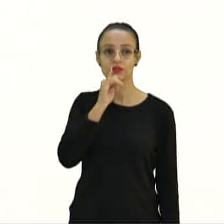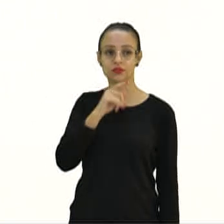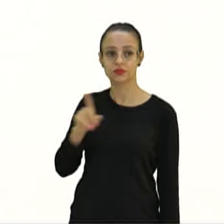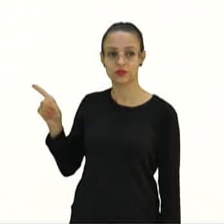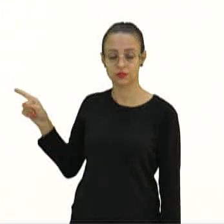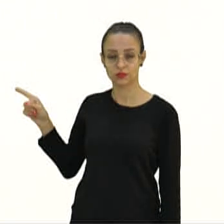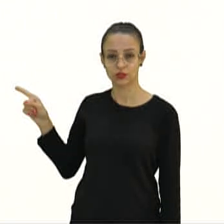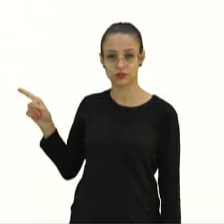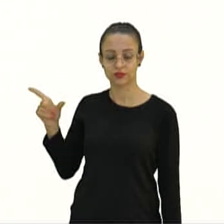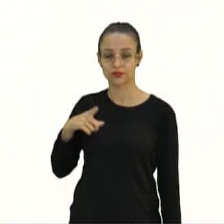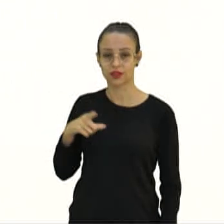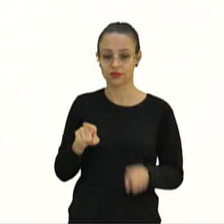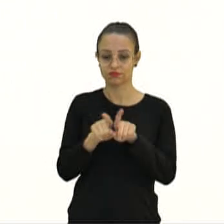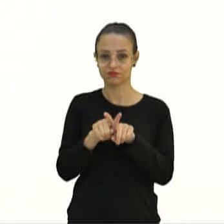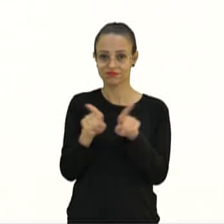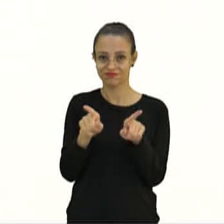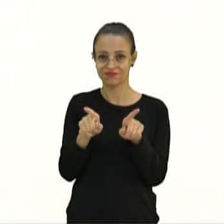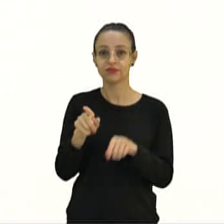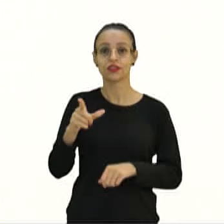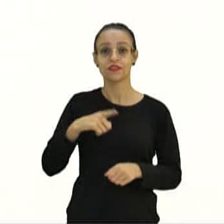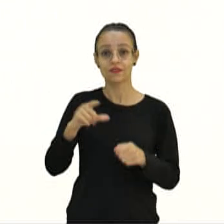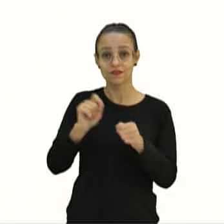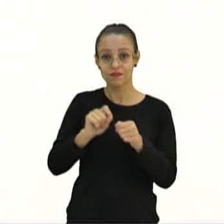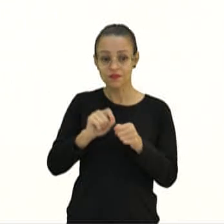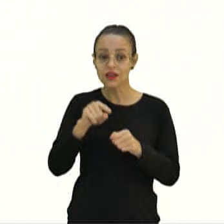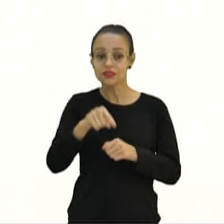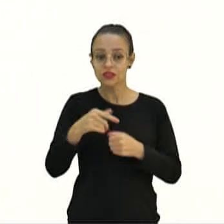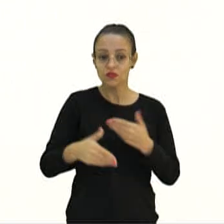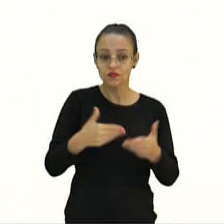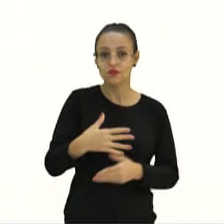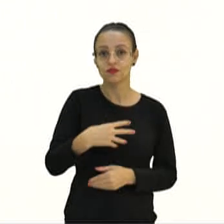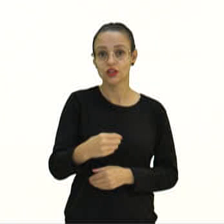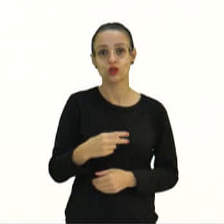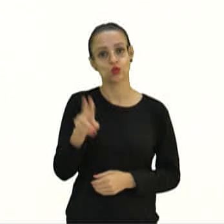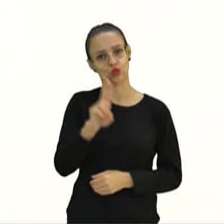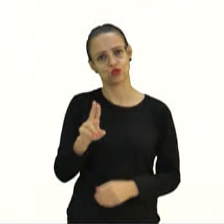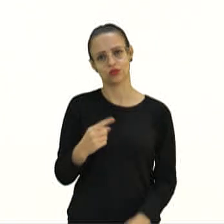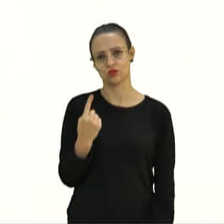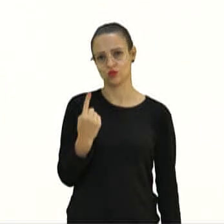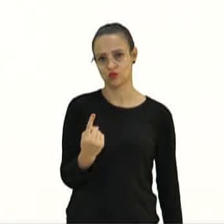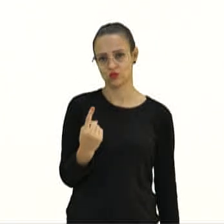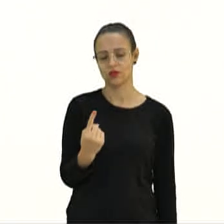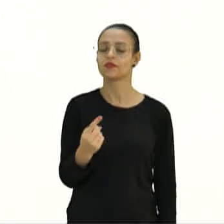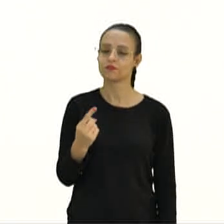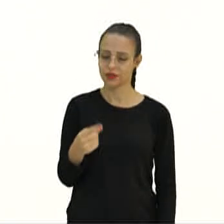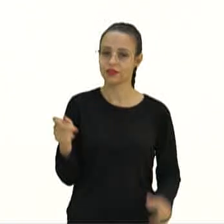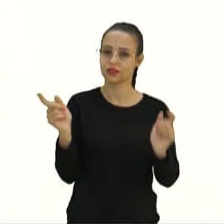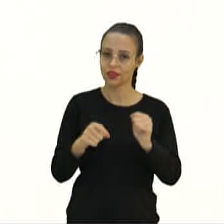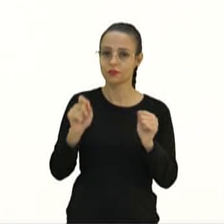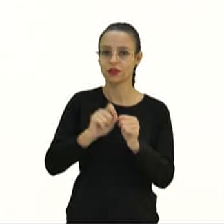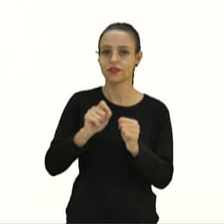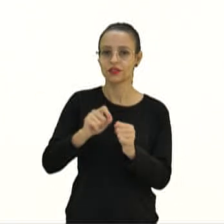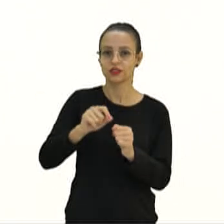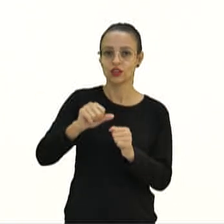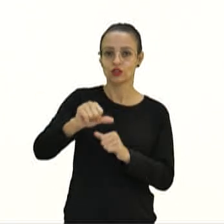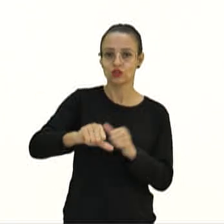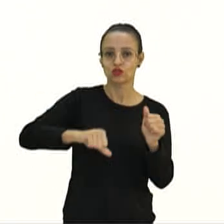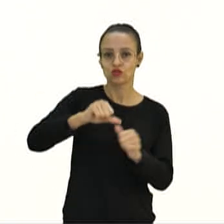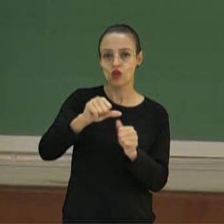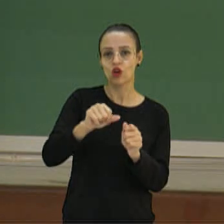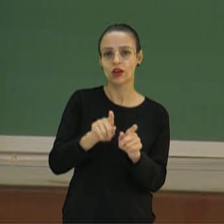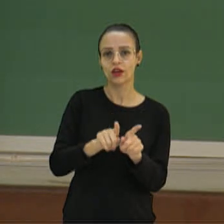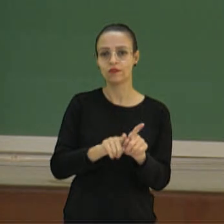hemipênis desses animais. Quando eles vão fazer reprodução, eles geralmente usam um só, mas aí eles conseguem fazer uma troca para